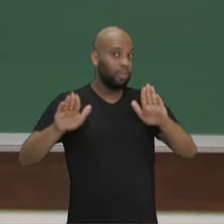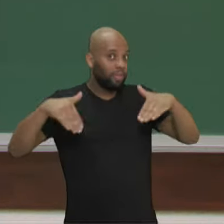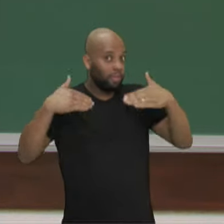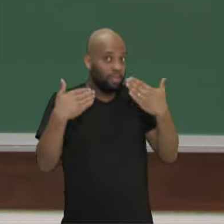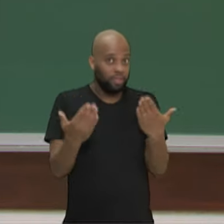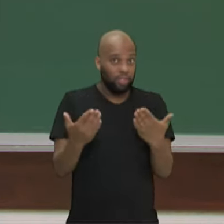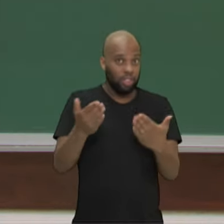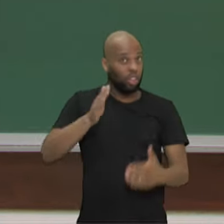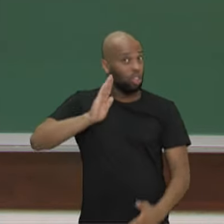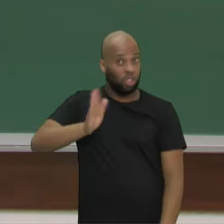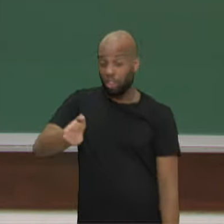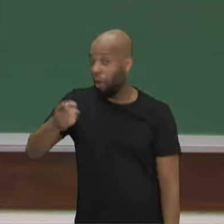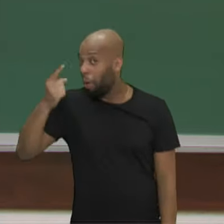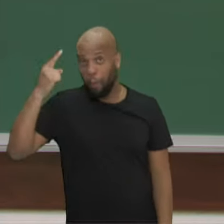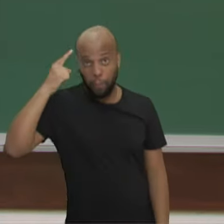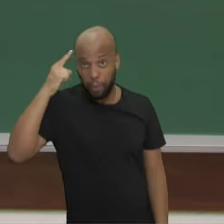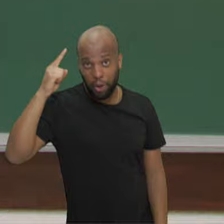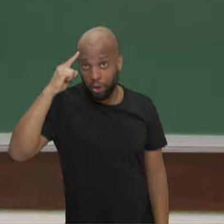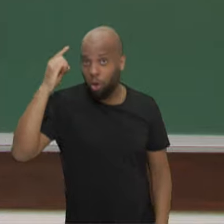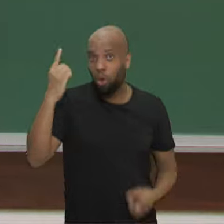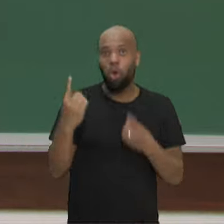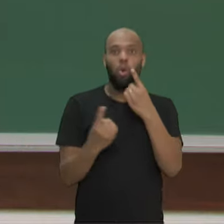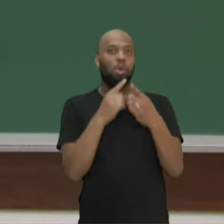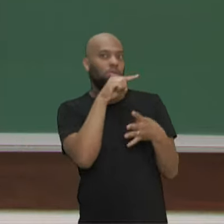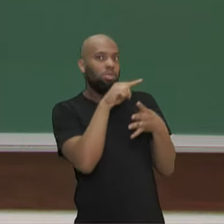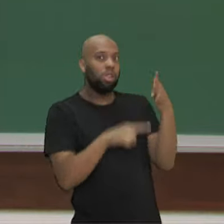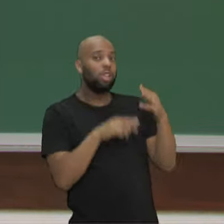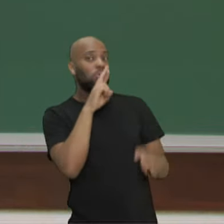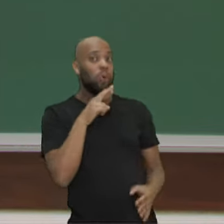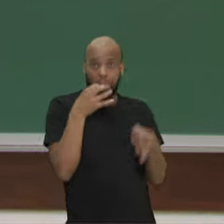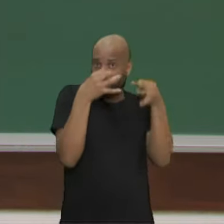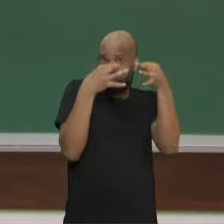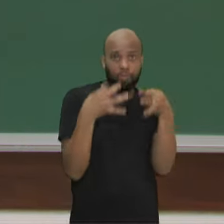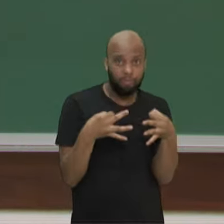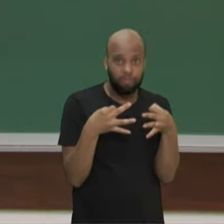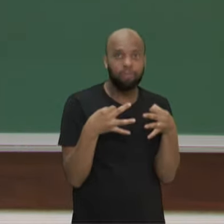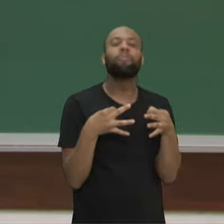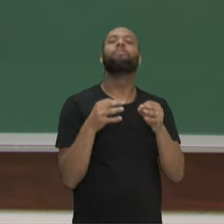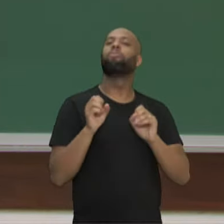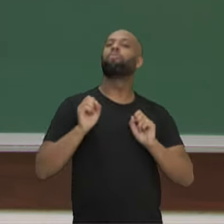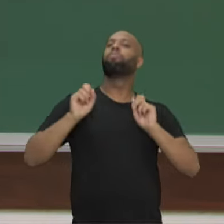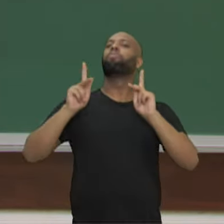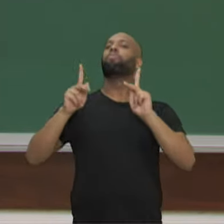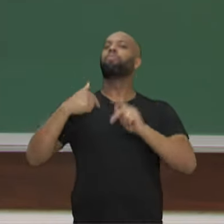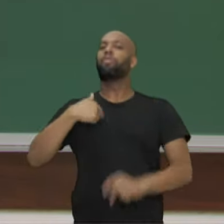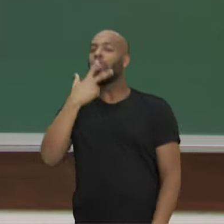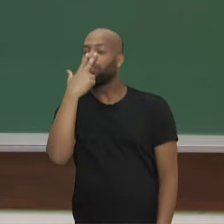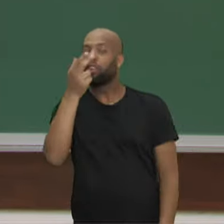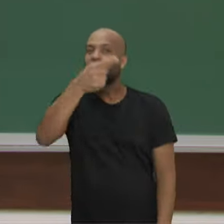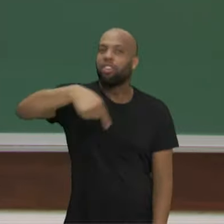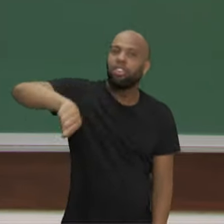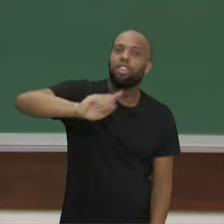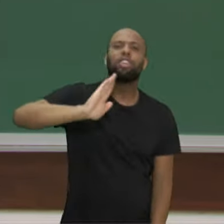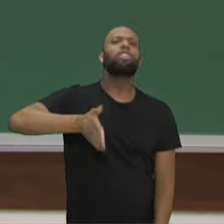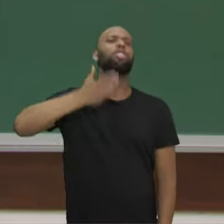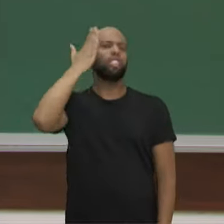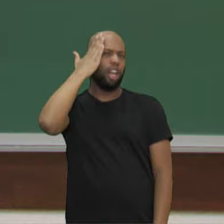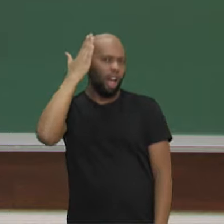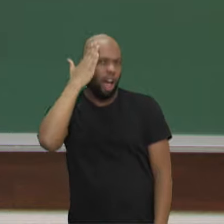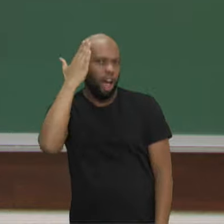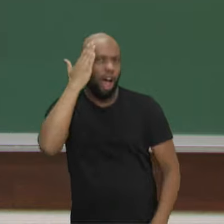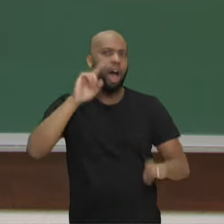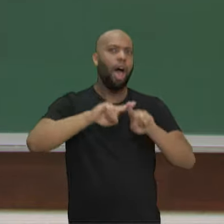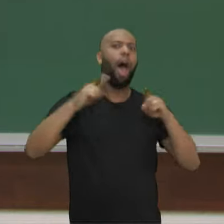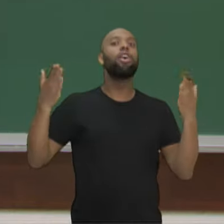Então, pensaram qual é a resposta correta? Bom, eu acho que vocês já sabem, né?